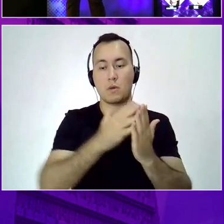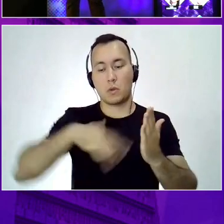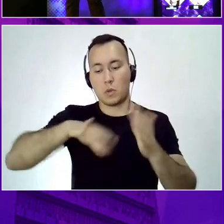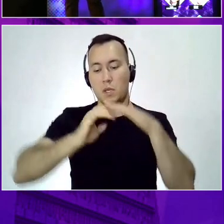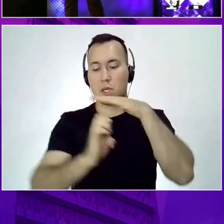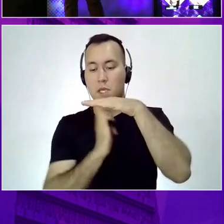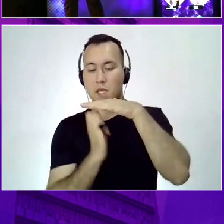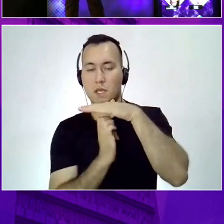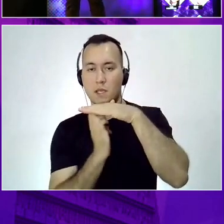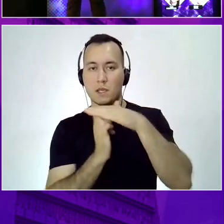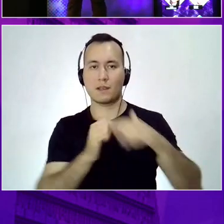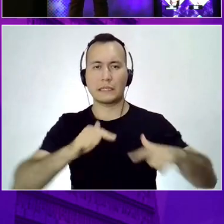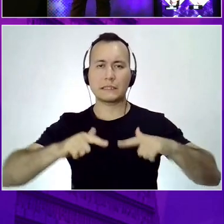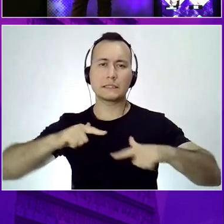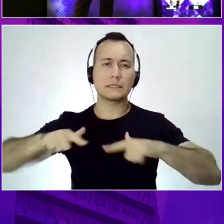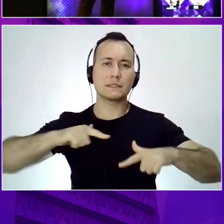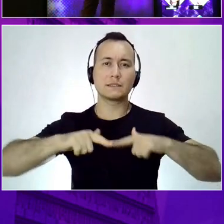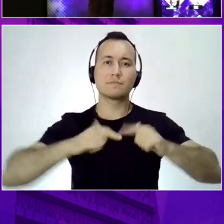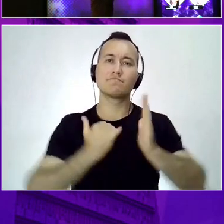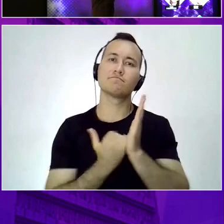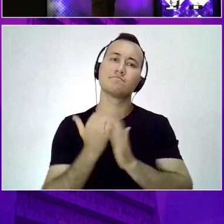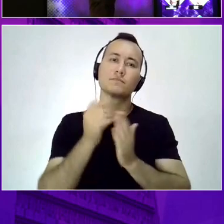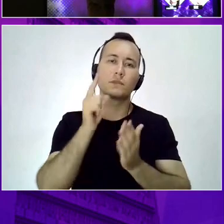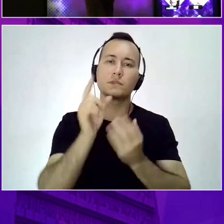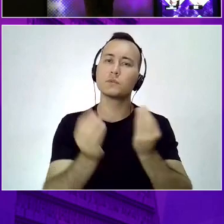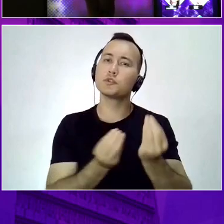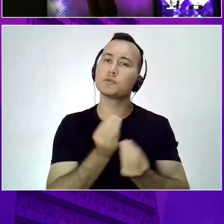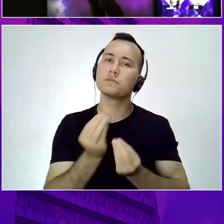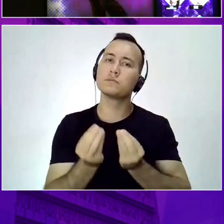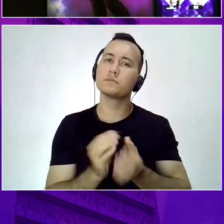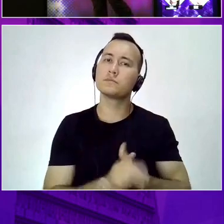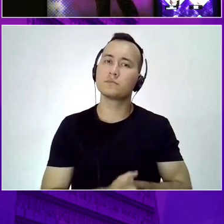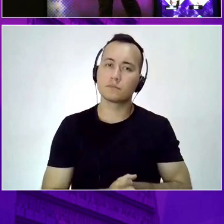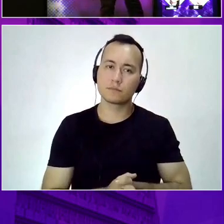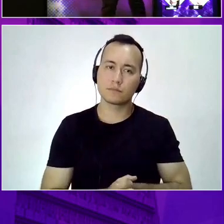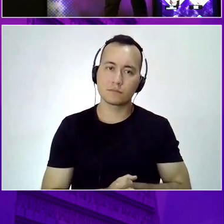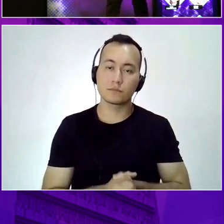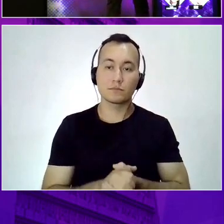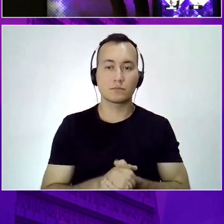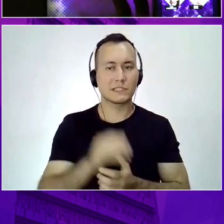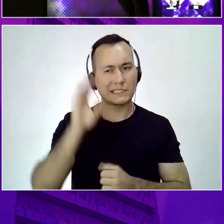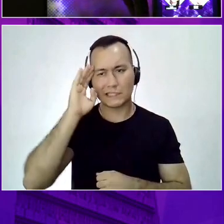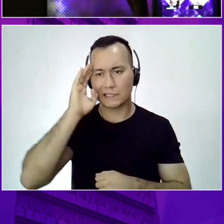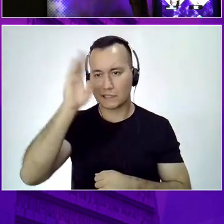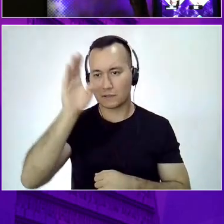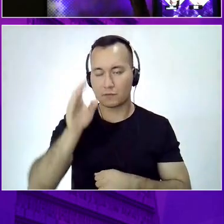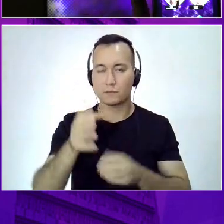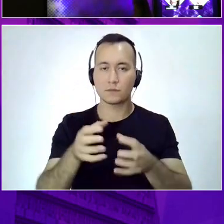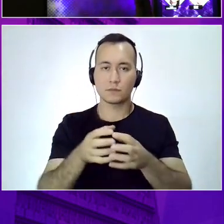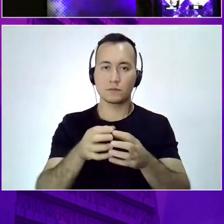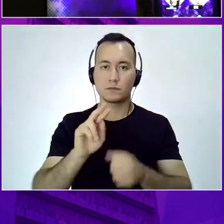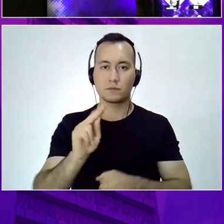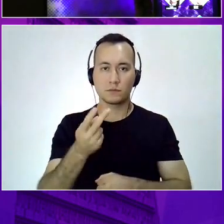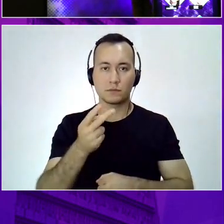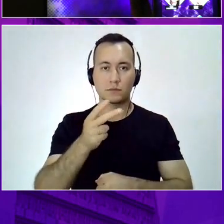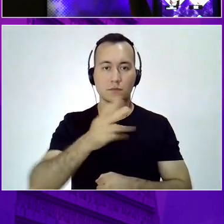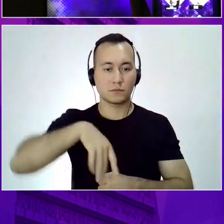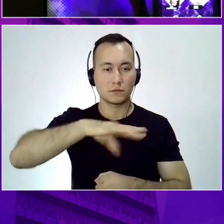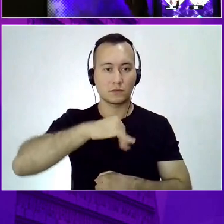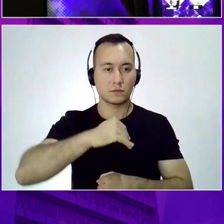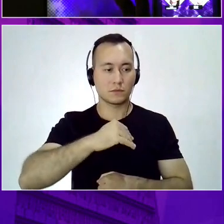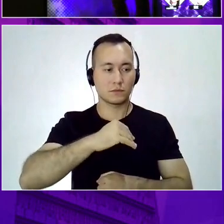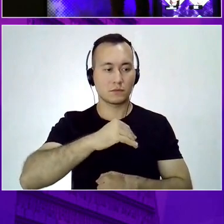negócio aplicado a RH, né? Então, a primeira coisa, falando um pouquinho do que a gente tem feito, a gente usa